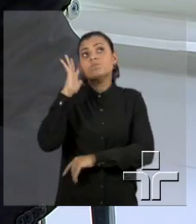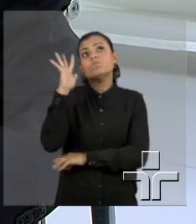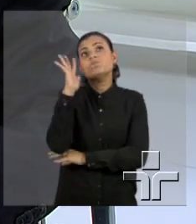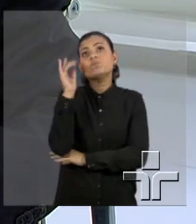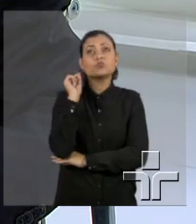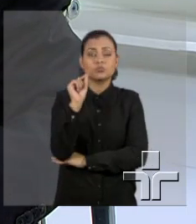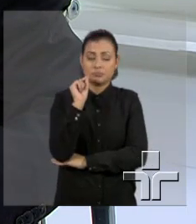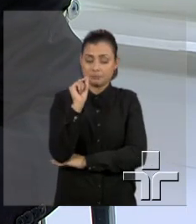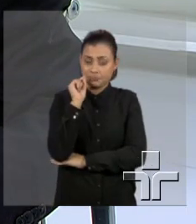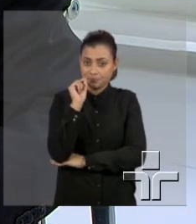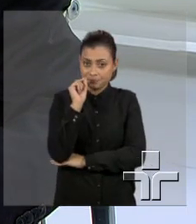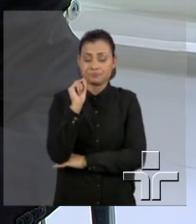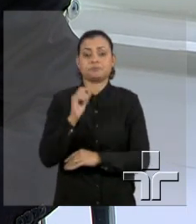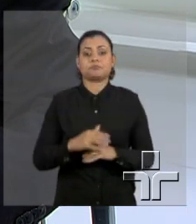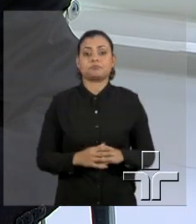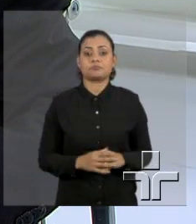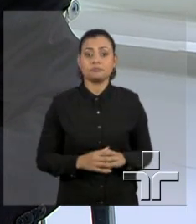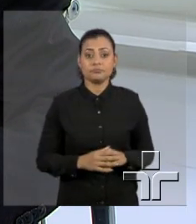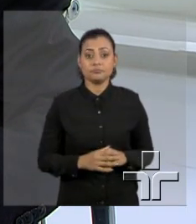cada